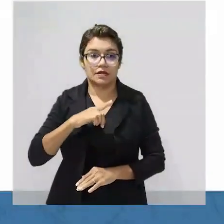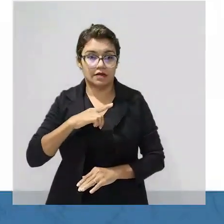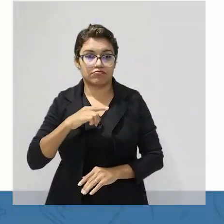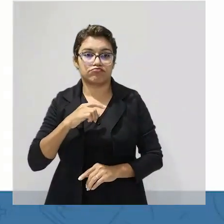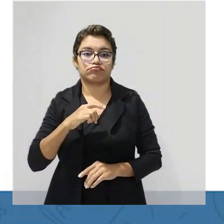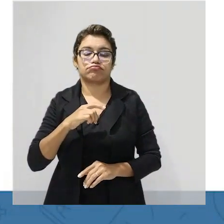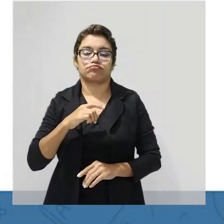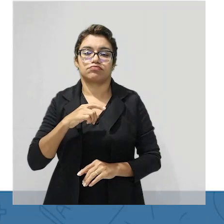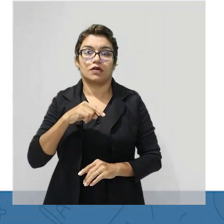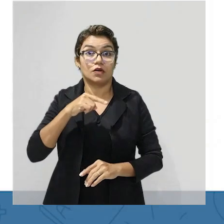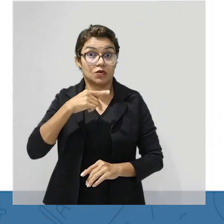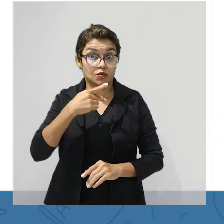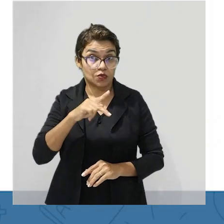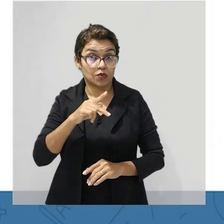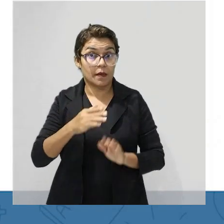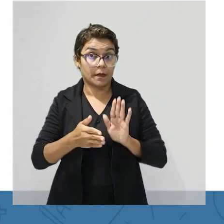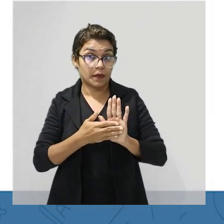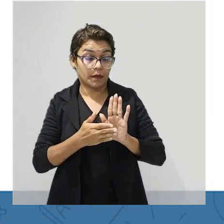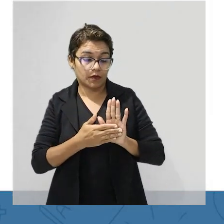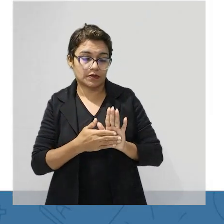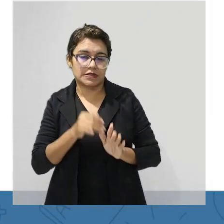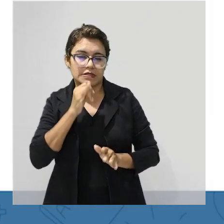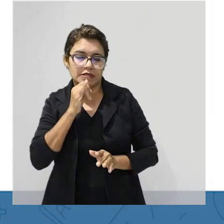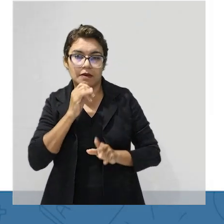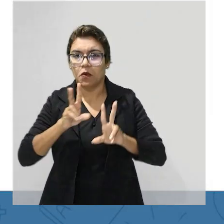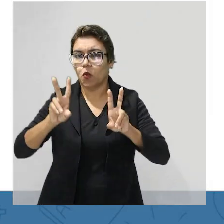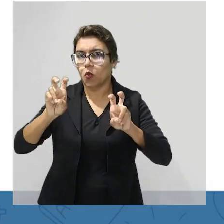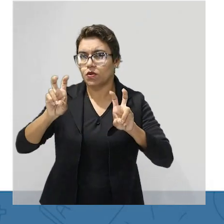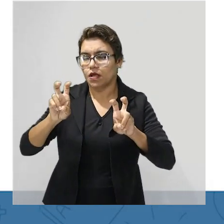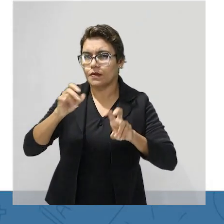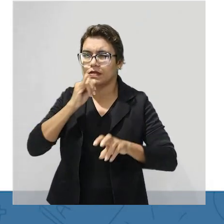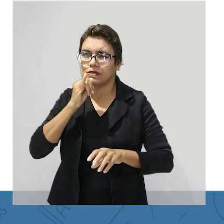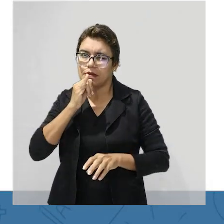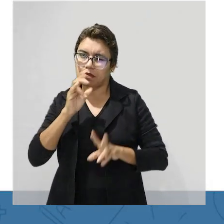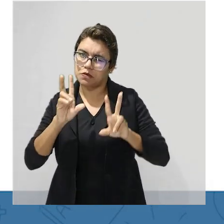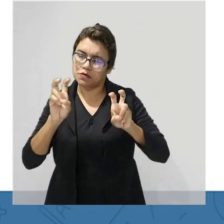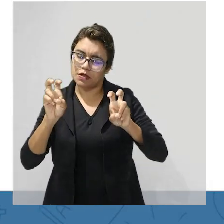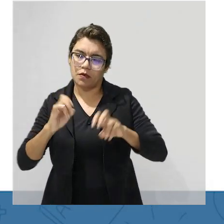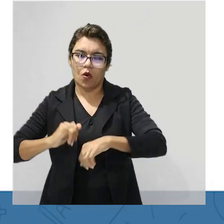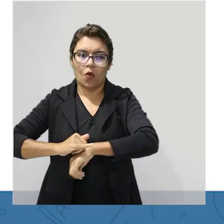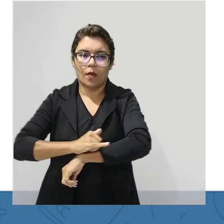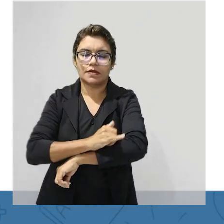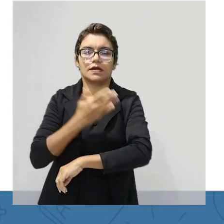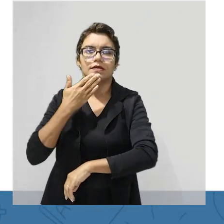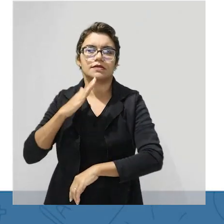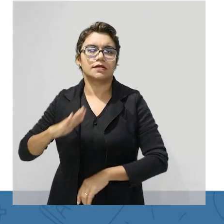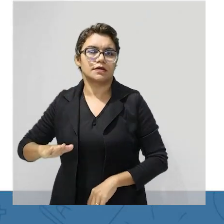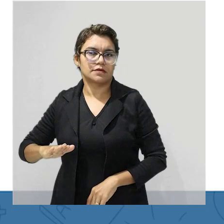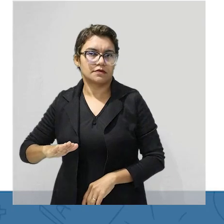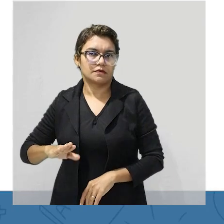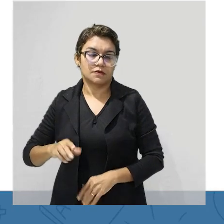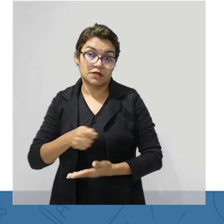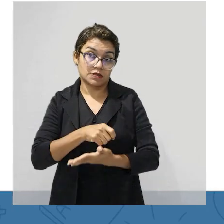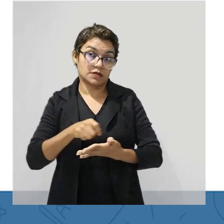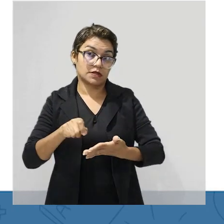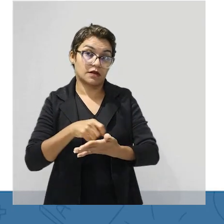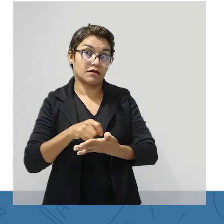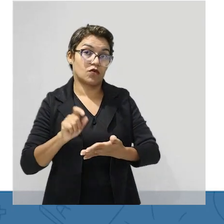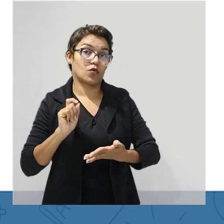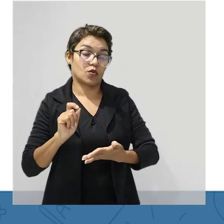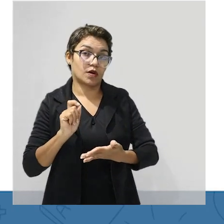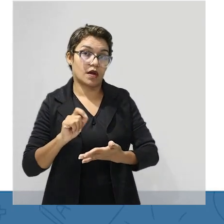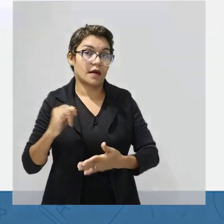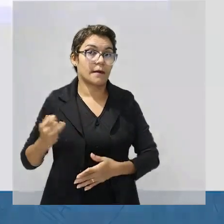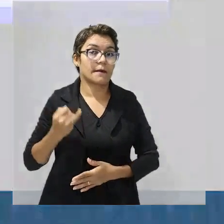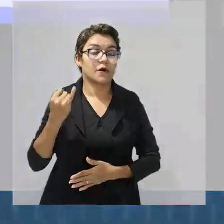já propôs a ação. Você já disse quem é o responsável pela ação. Agora você vai dizer o modo